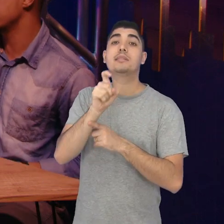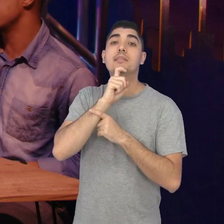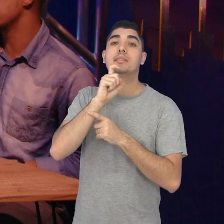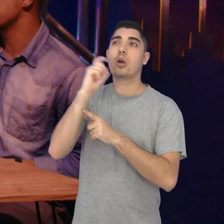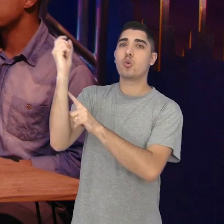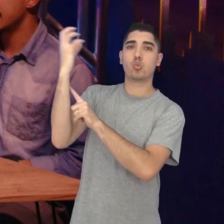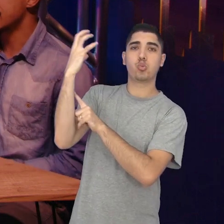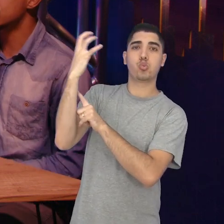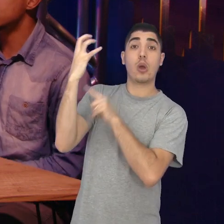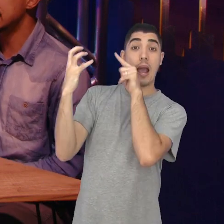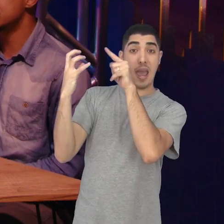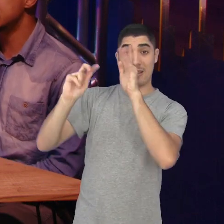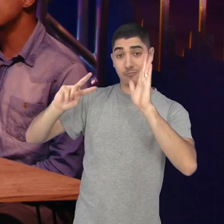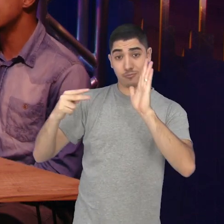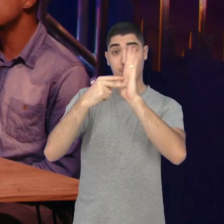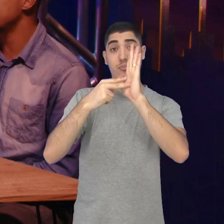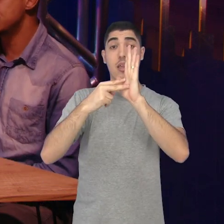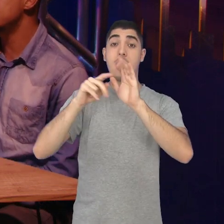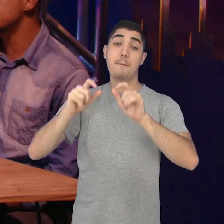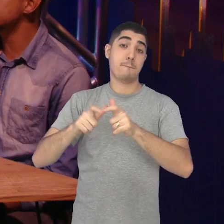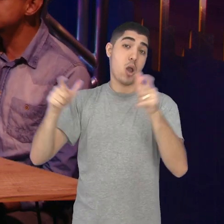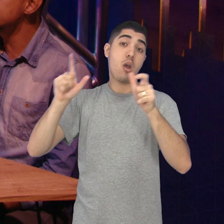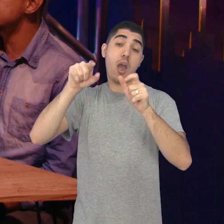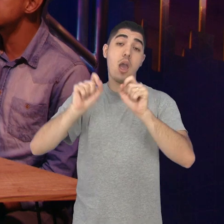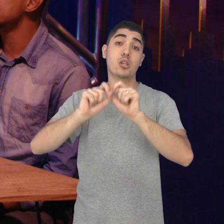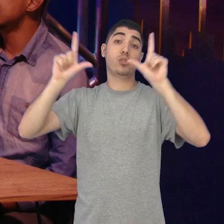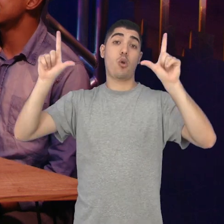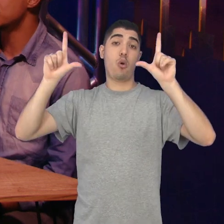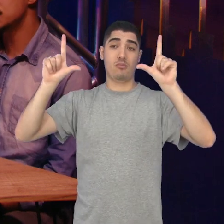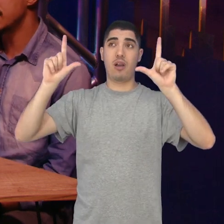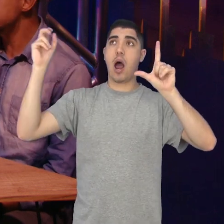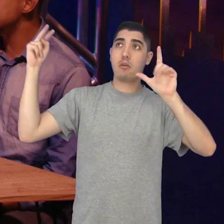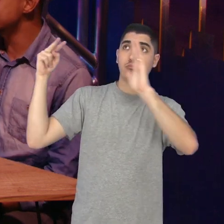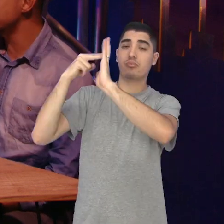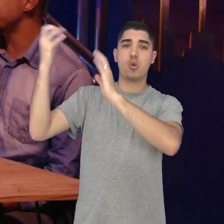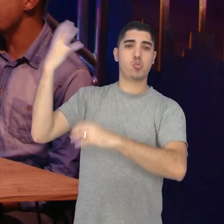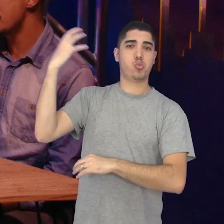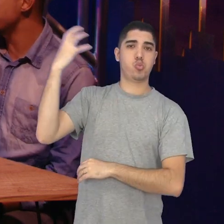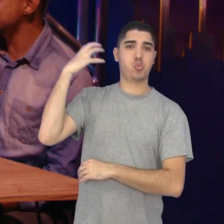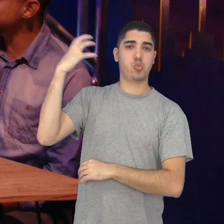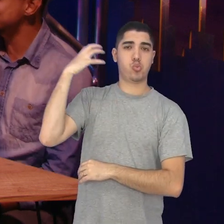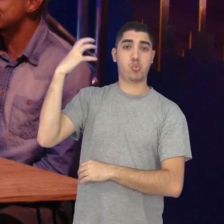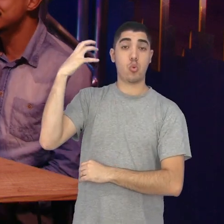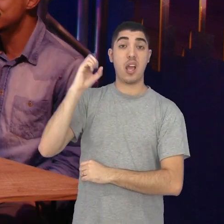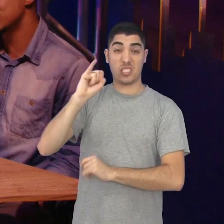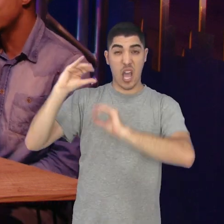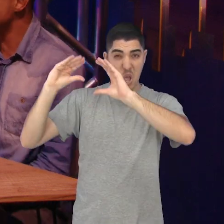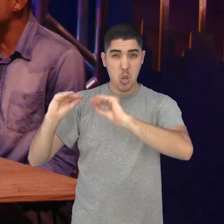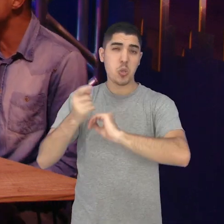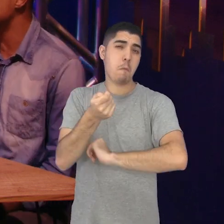ar-condicionado, por exemplo. Ar-condicionado fica ligado mais de dia do que de noite. Sim. Então, quanto mais dia tiver, mais